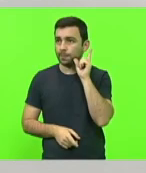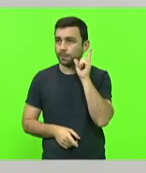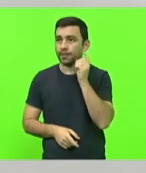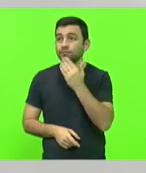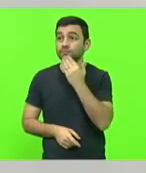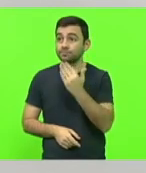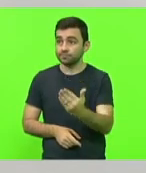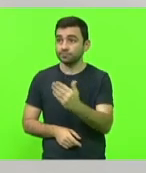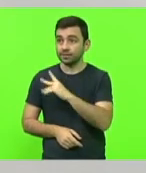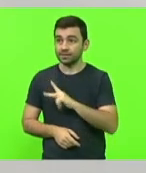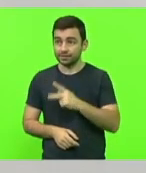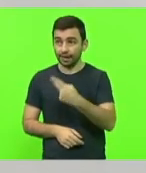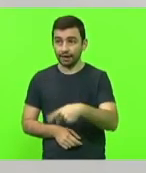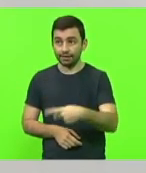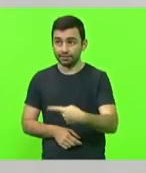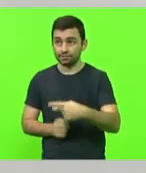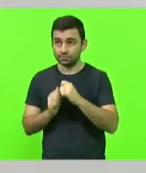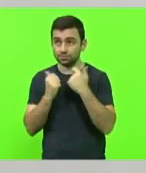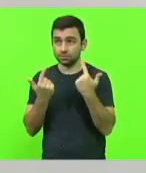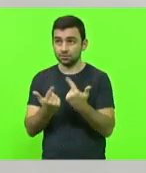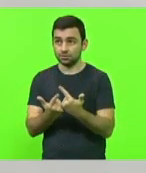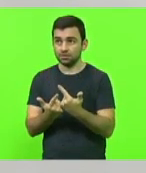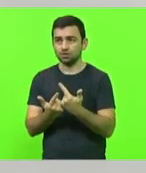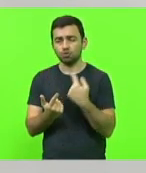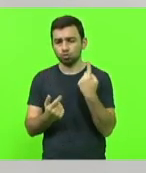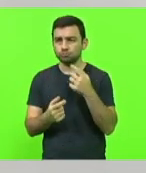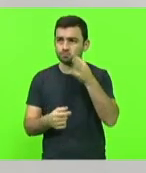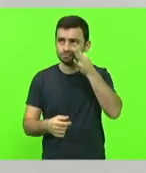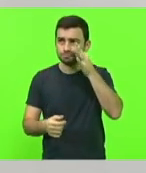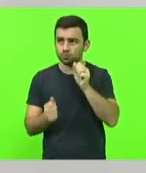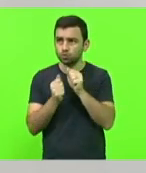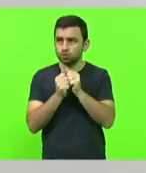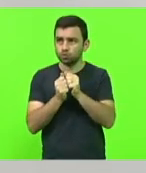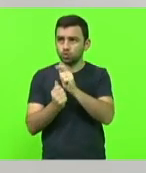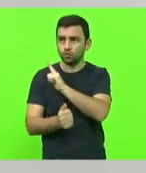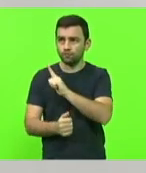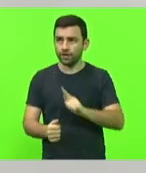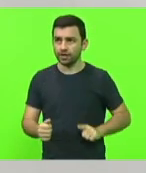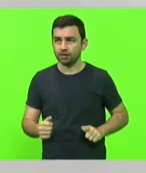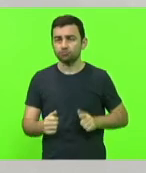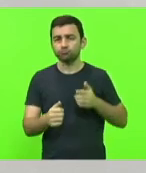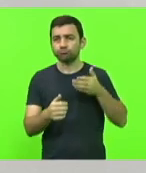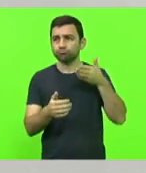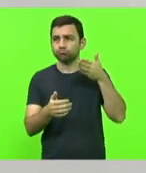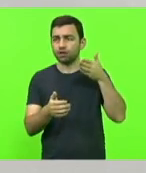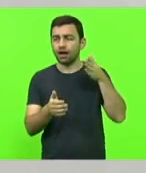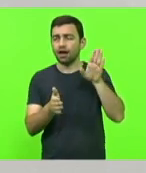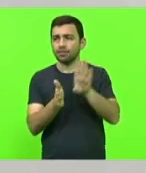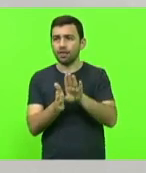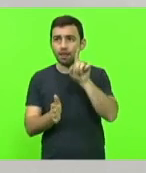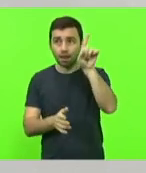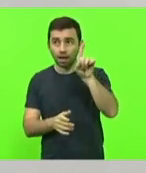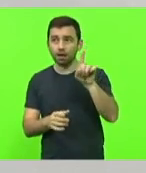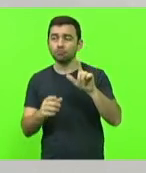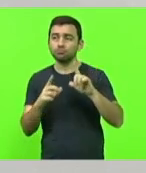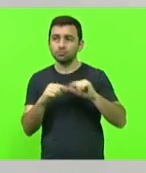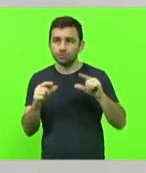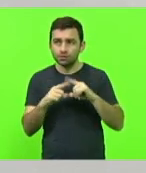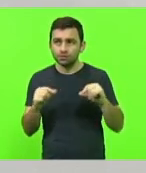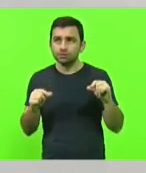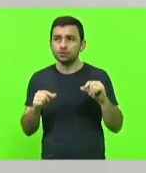da presidência dessa casa, nós acompanhamos o governo do Estado até Brasília para representar